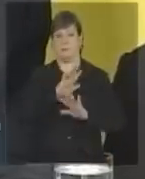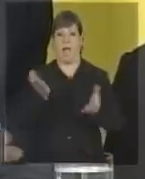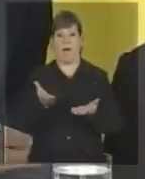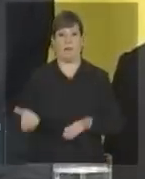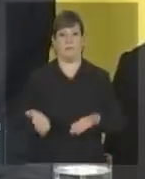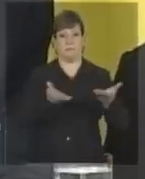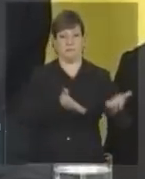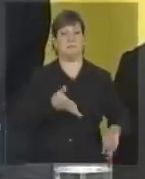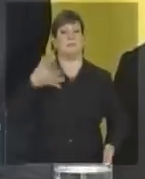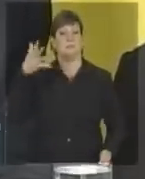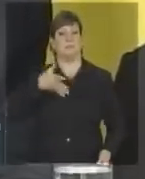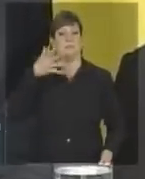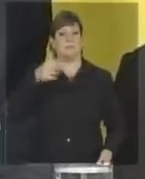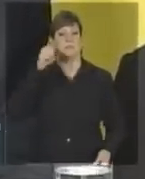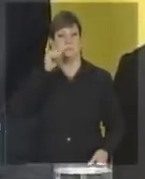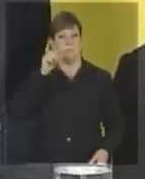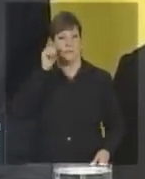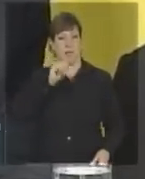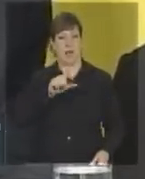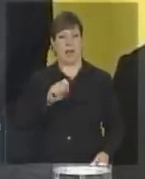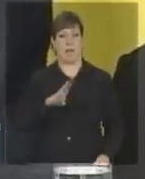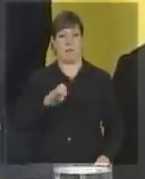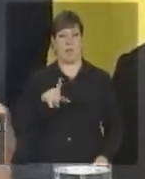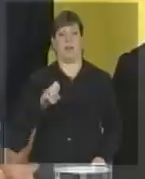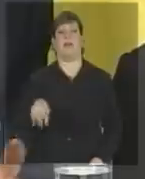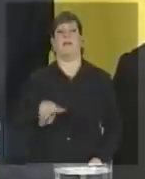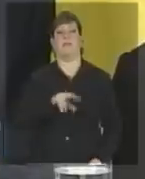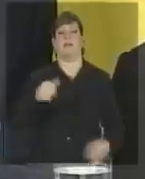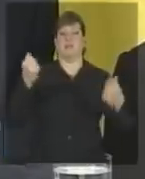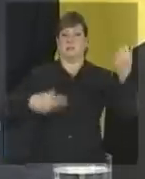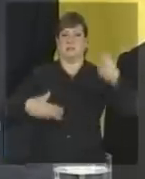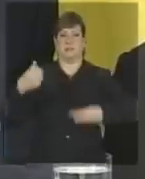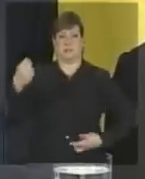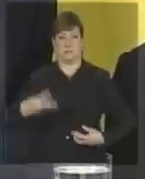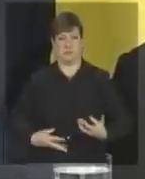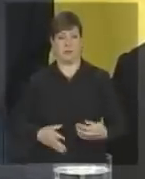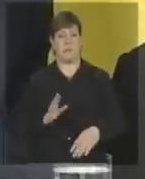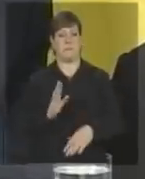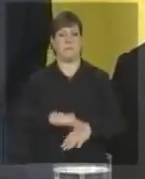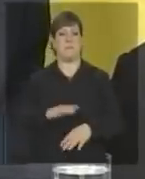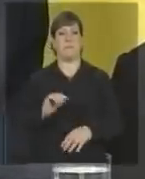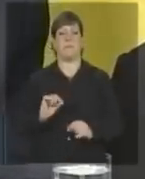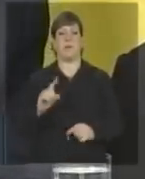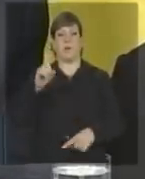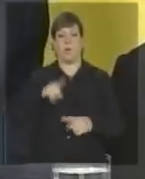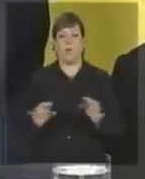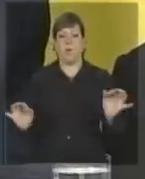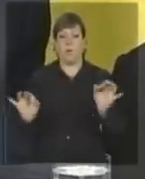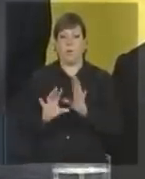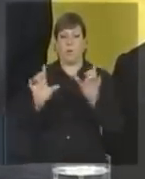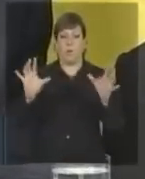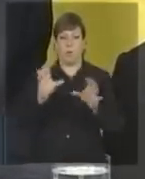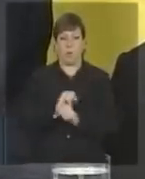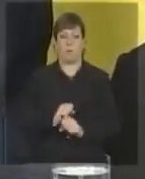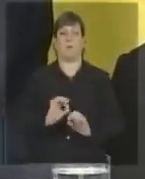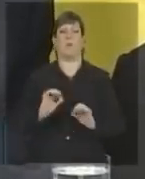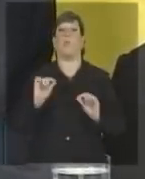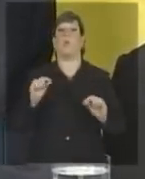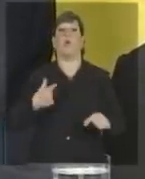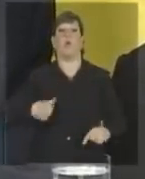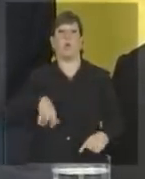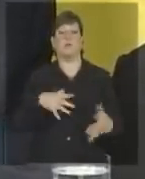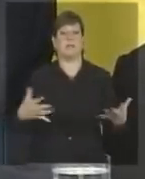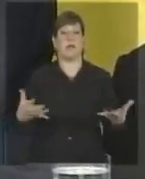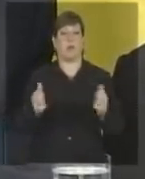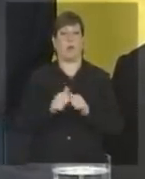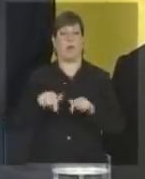passo a palavra à senhora Labelle, que fará uma apresentação mais completa do que pretendemos com